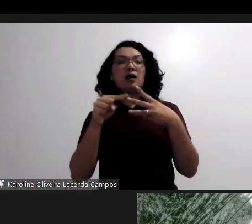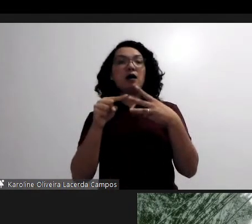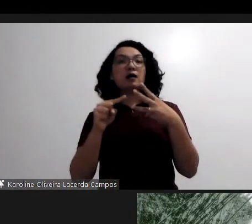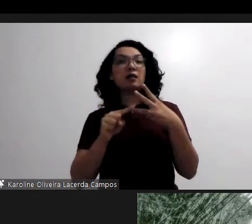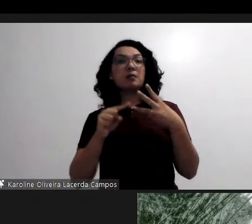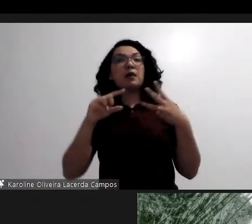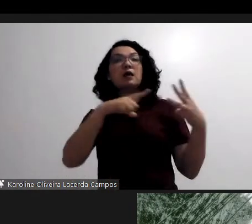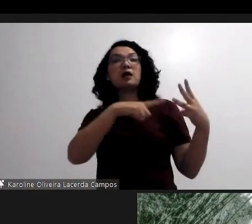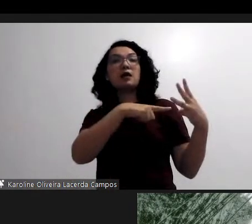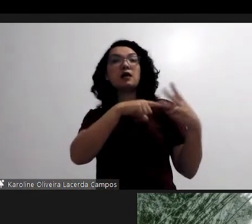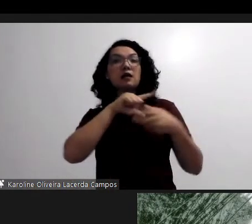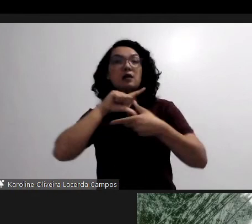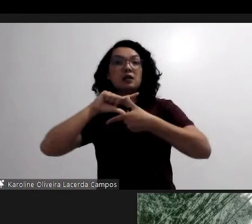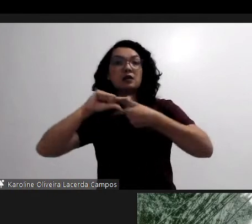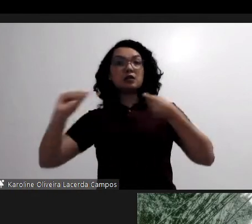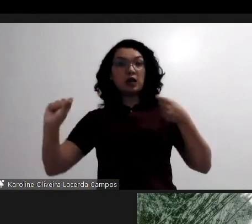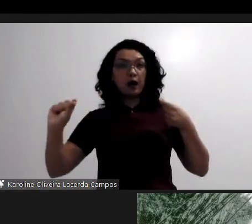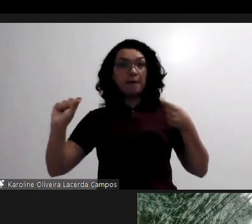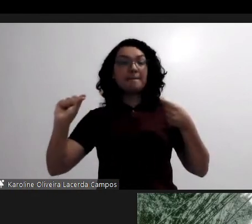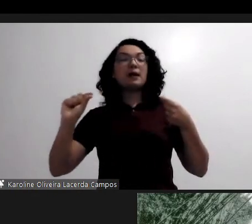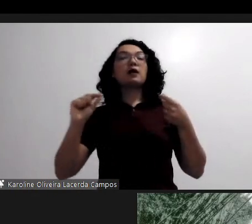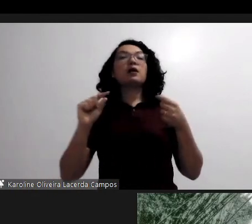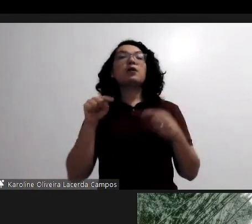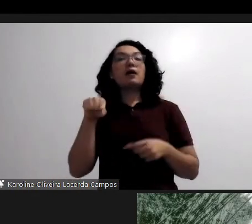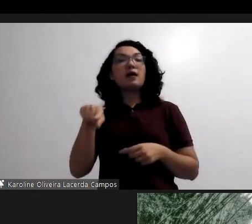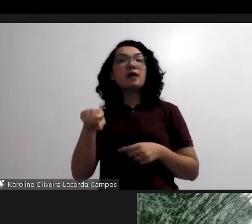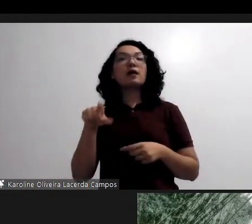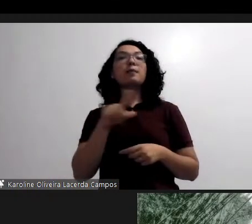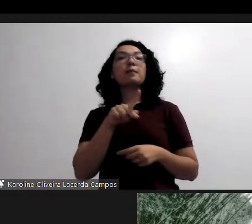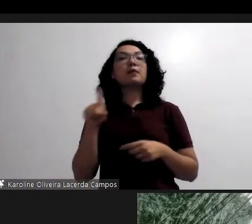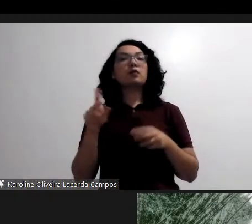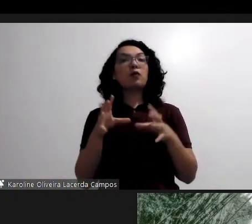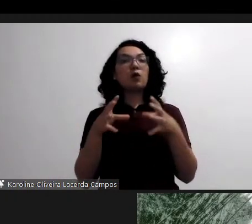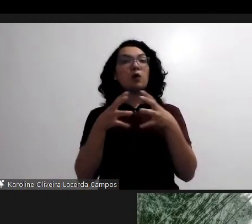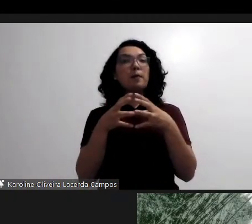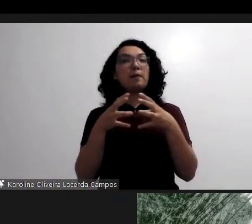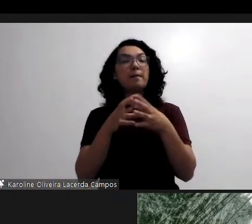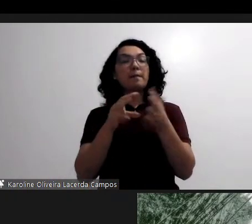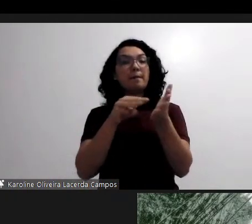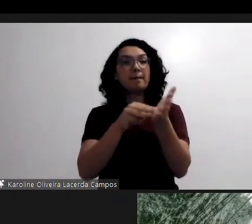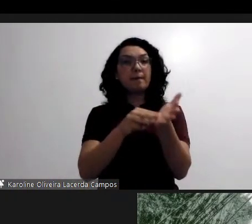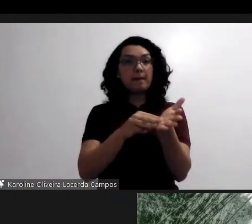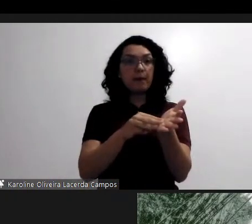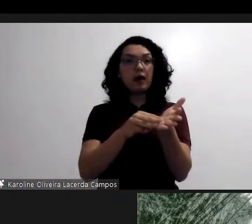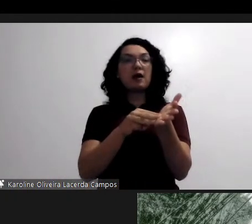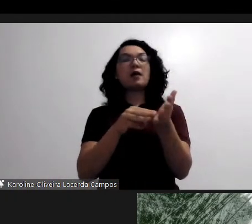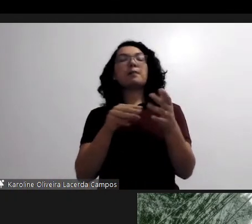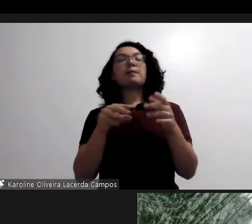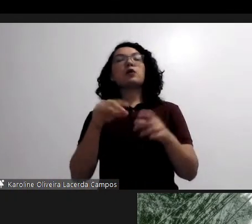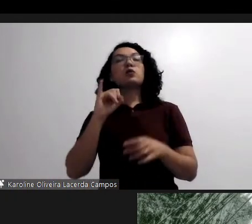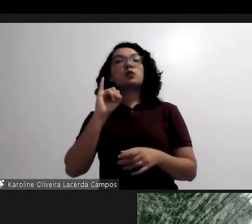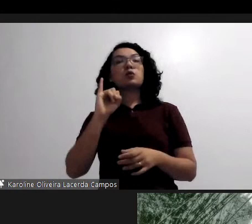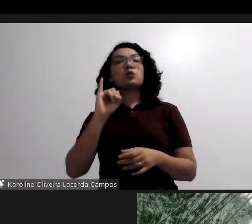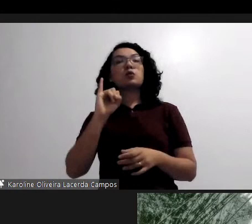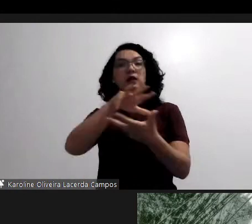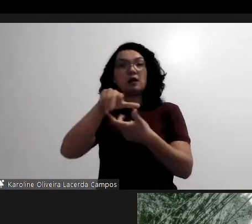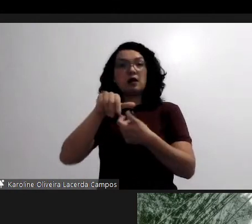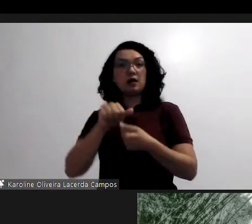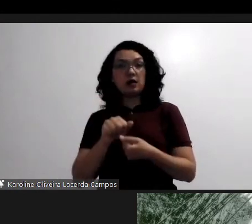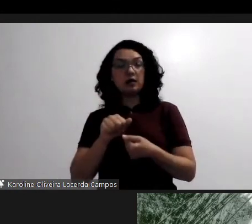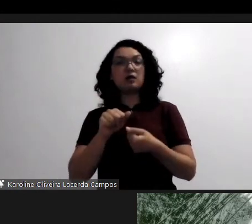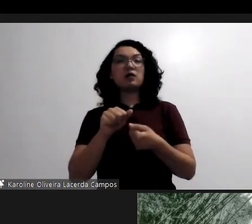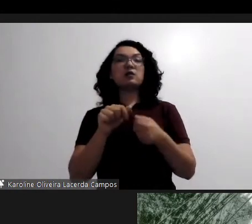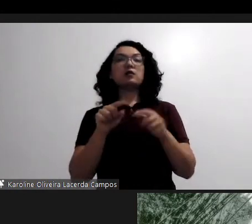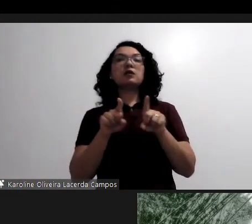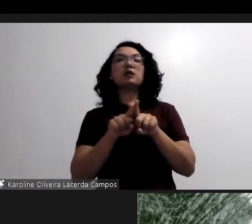membro do Conselho Consultivo do Docomomo Internacional entre 2004 e 2008, e em 2013 ganhou